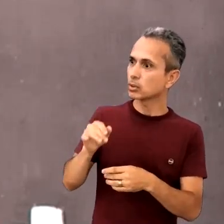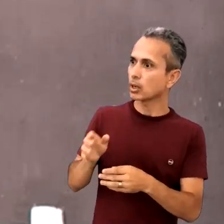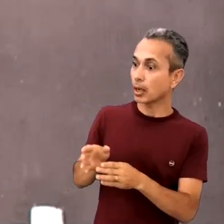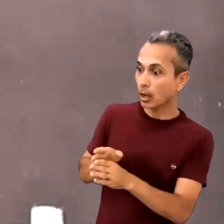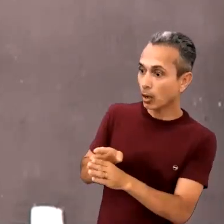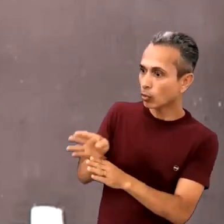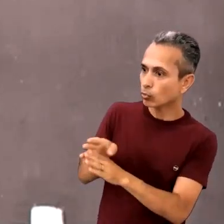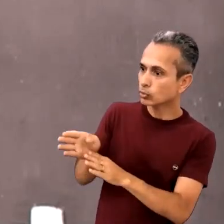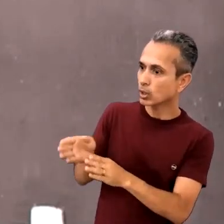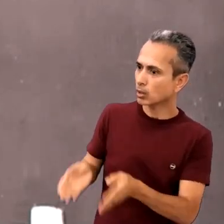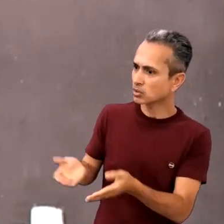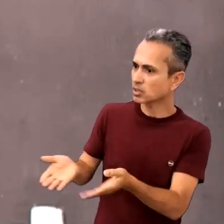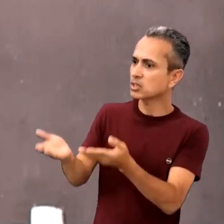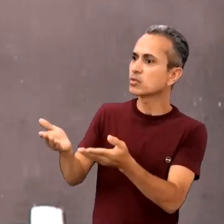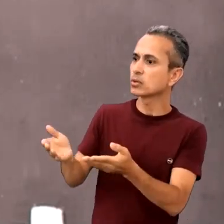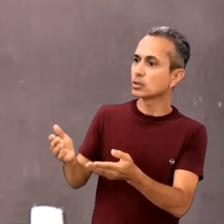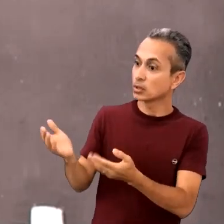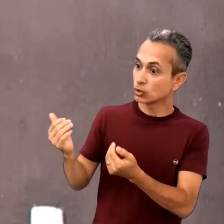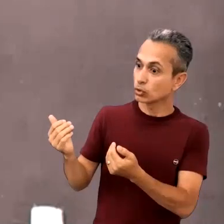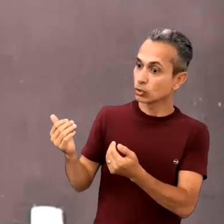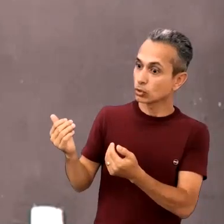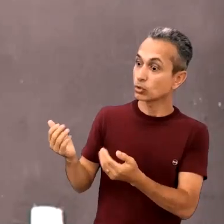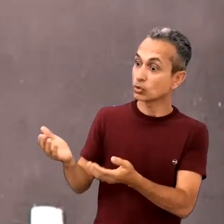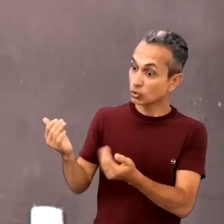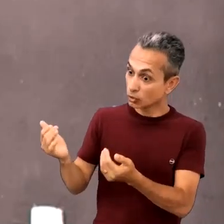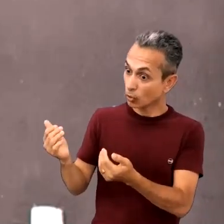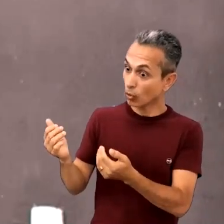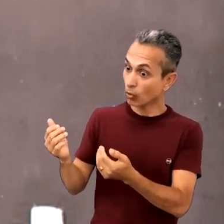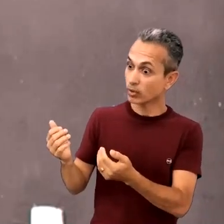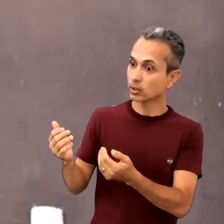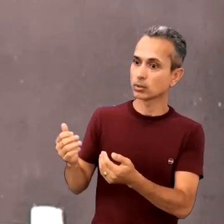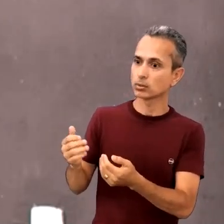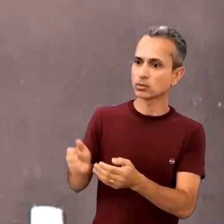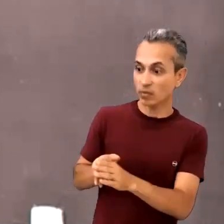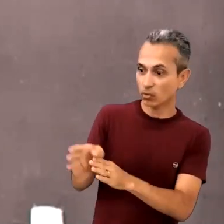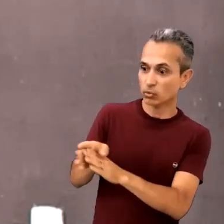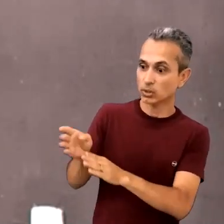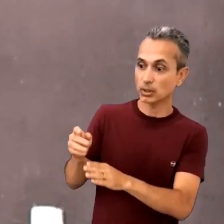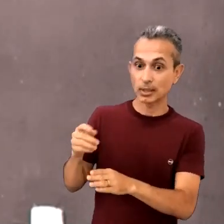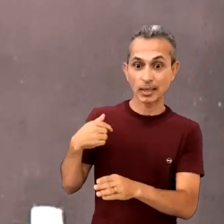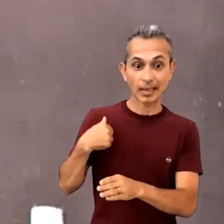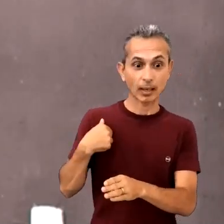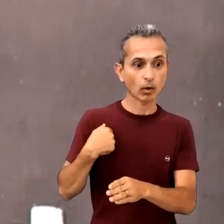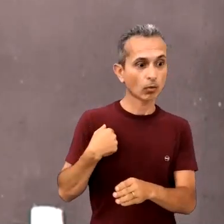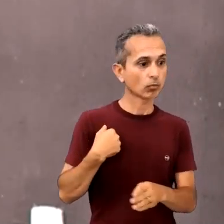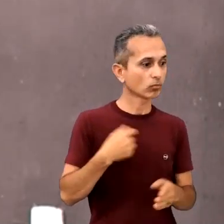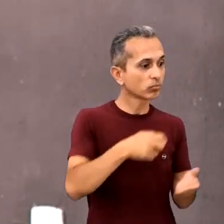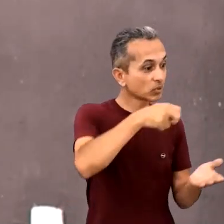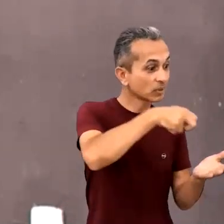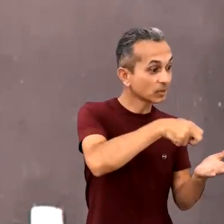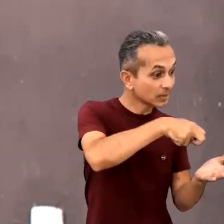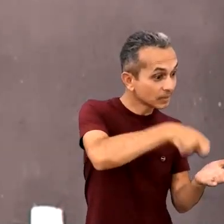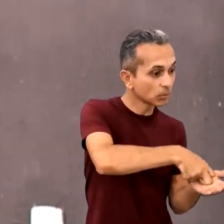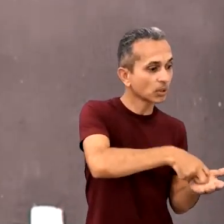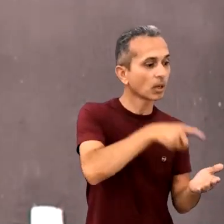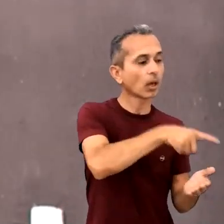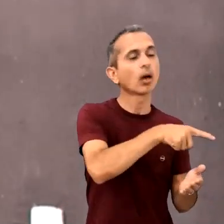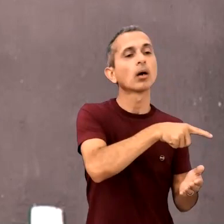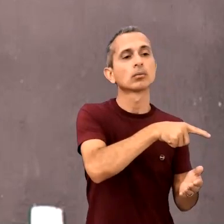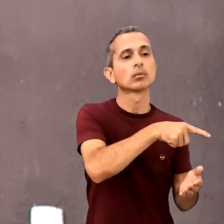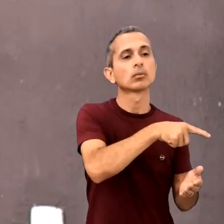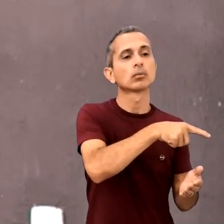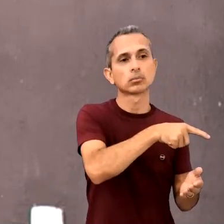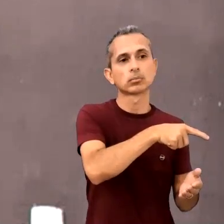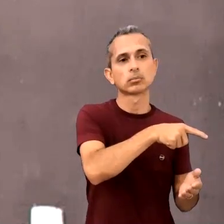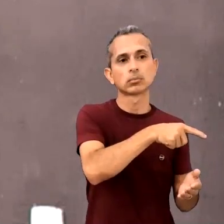tipo de atitude, vai haver processo de disciplina, sim. Porque depois, quem